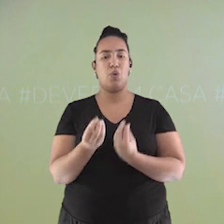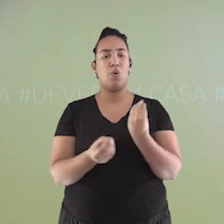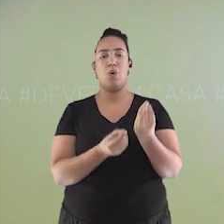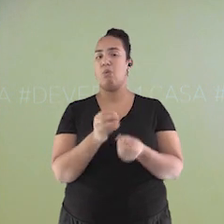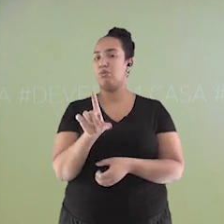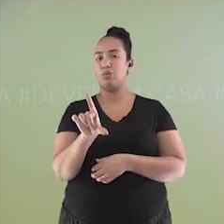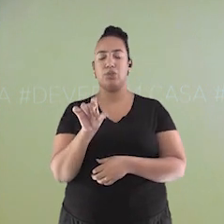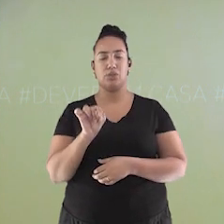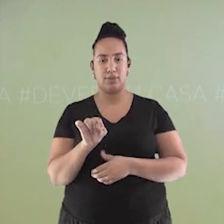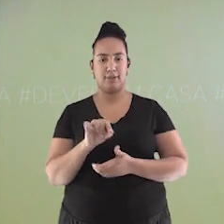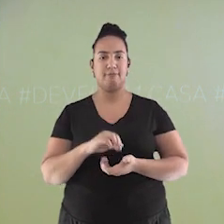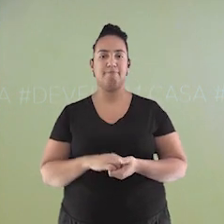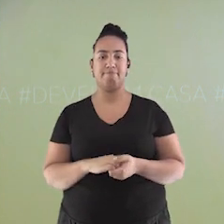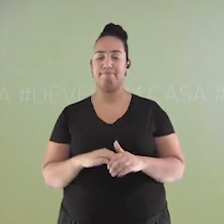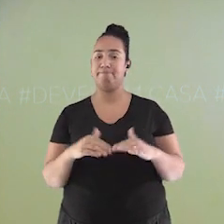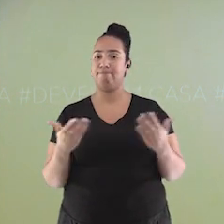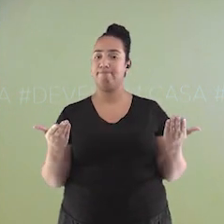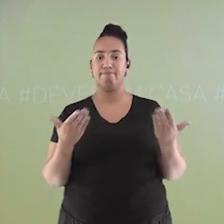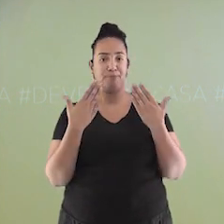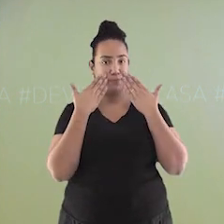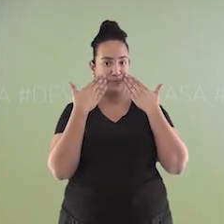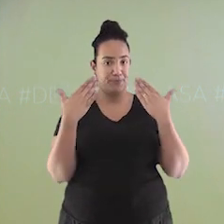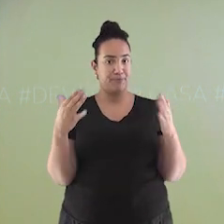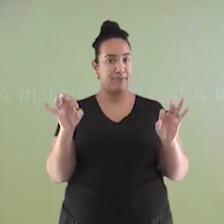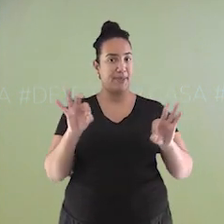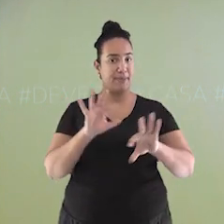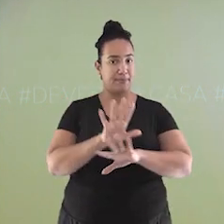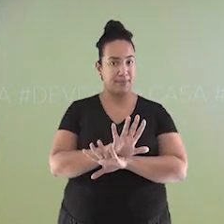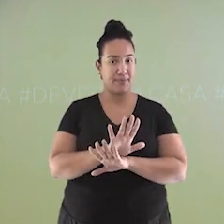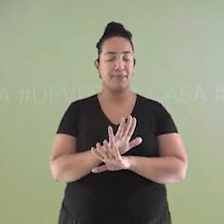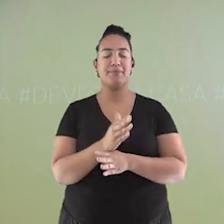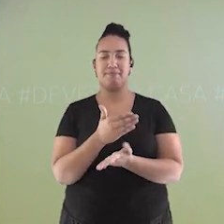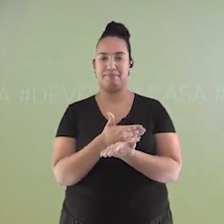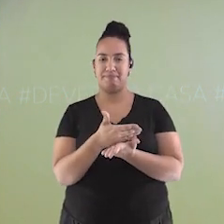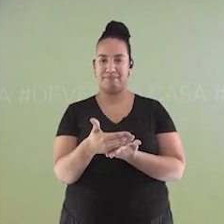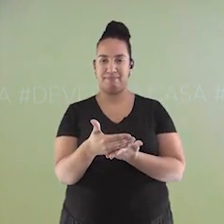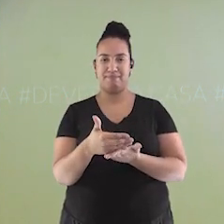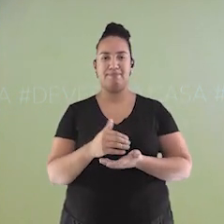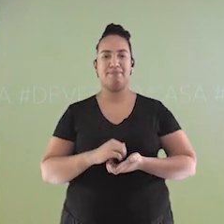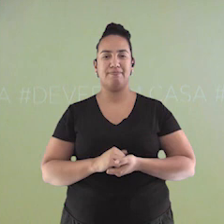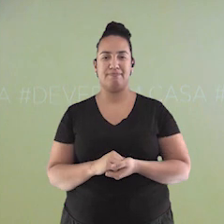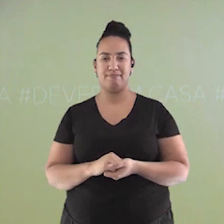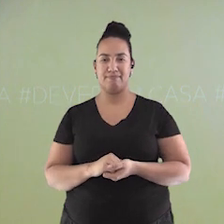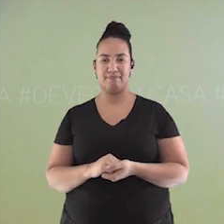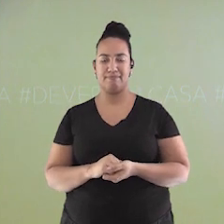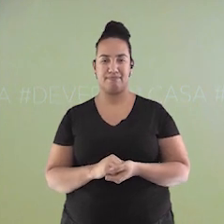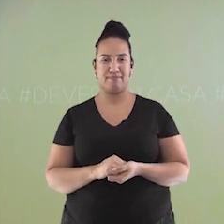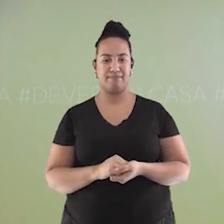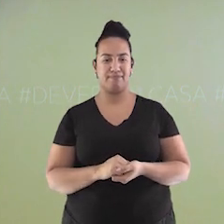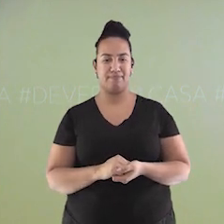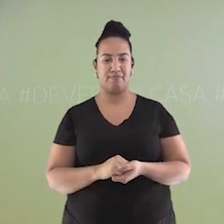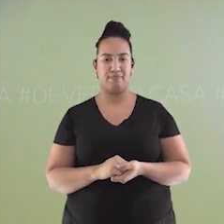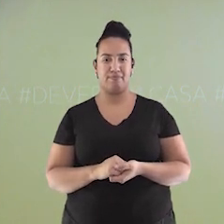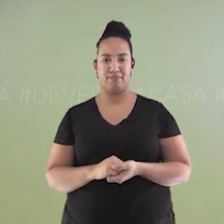outros locais. Agora que as apresentações foram realizadas, vamos começar a